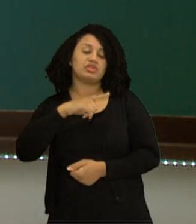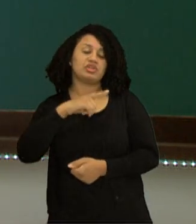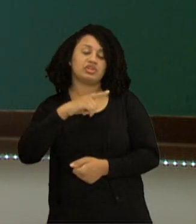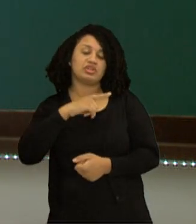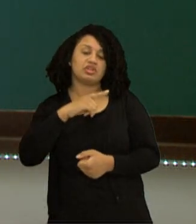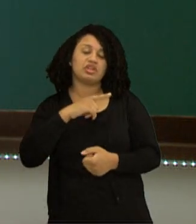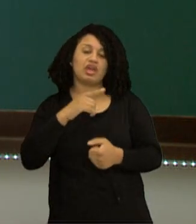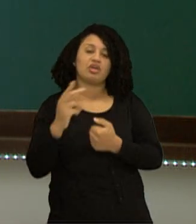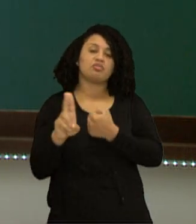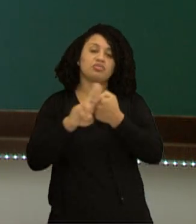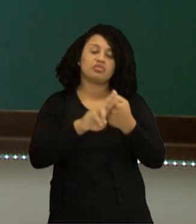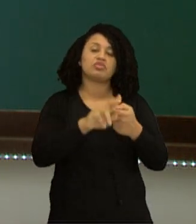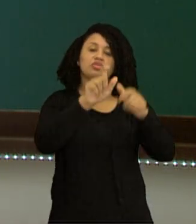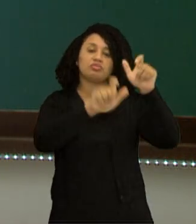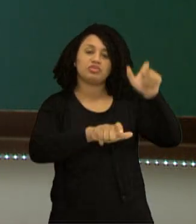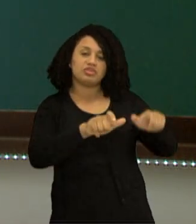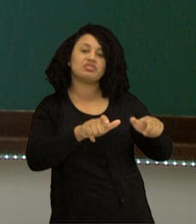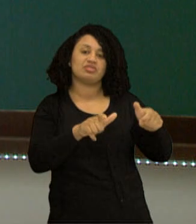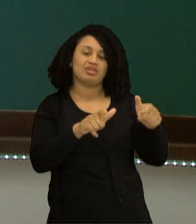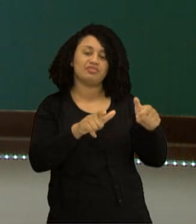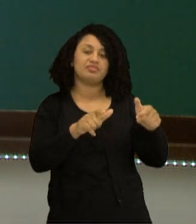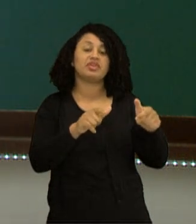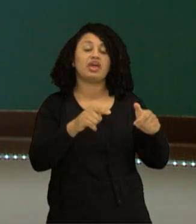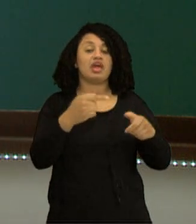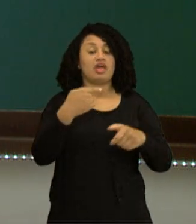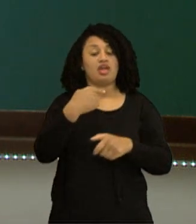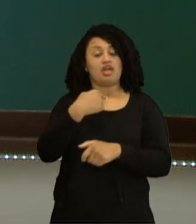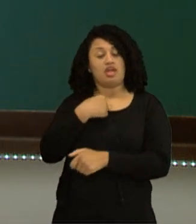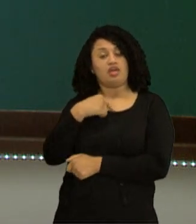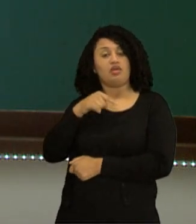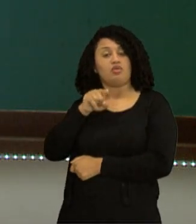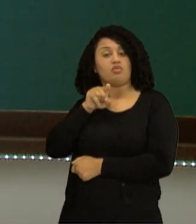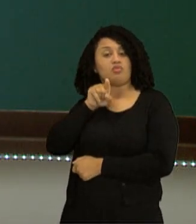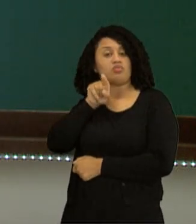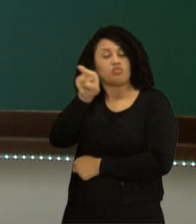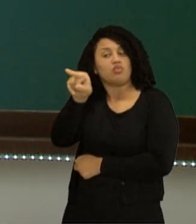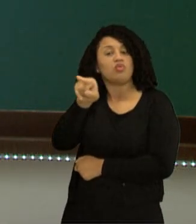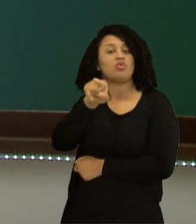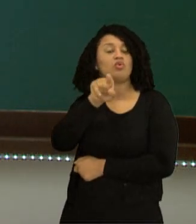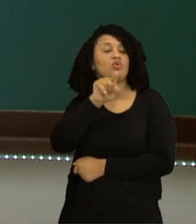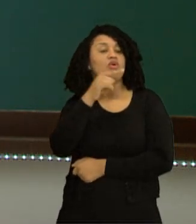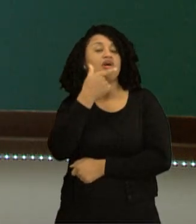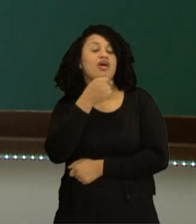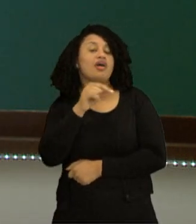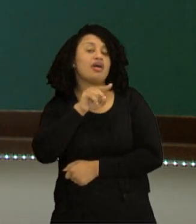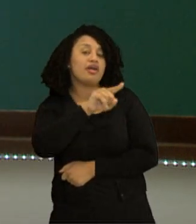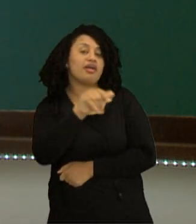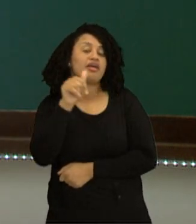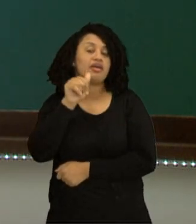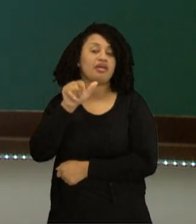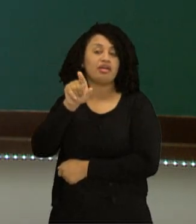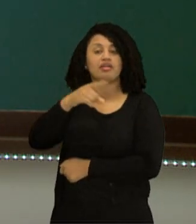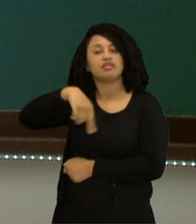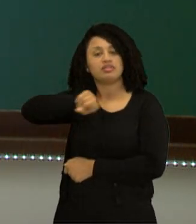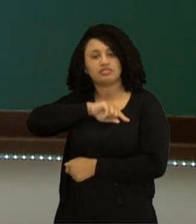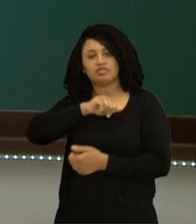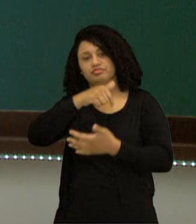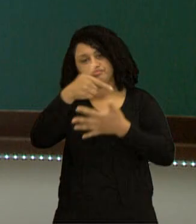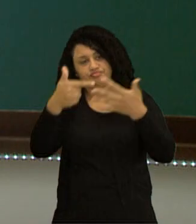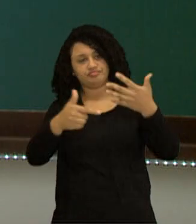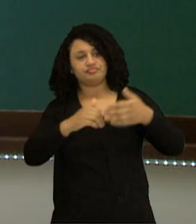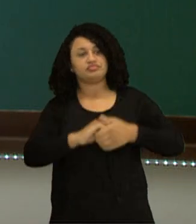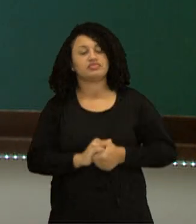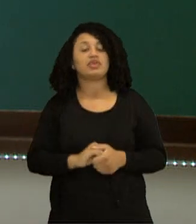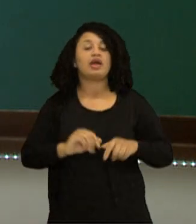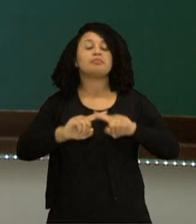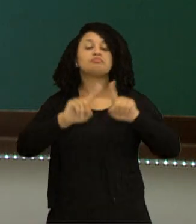eu, tu, ele, nós, vós, eles e assim por diante. Já os object pronouns são aqueles